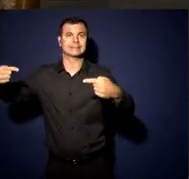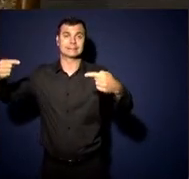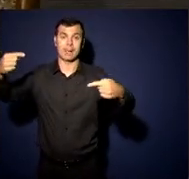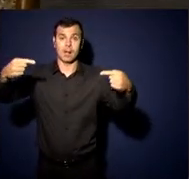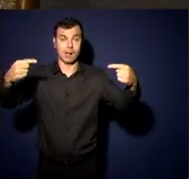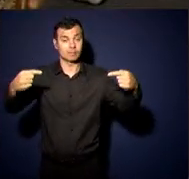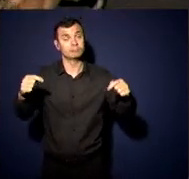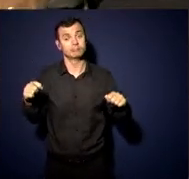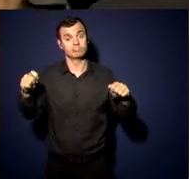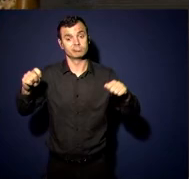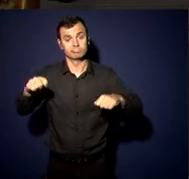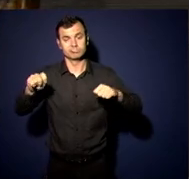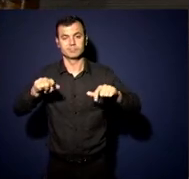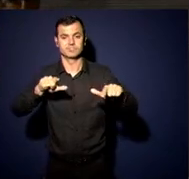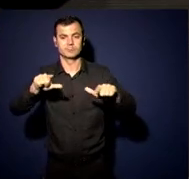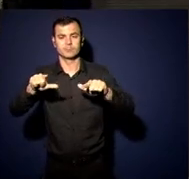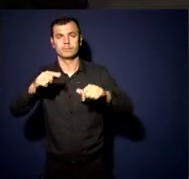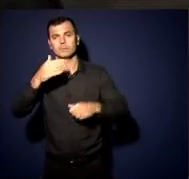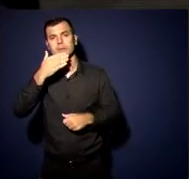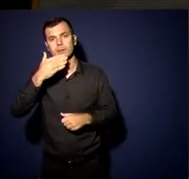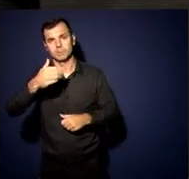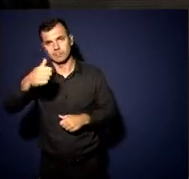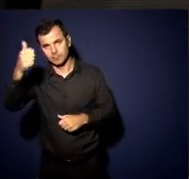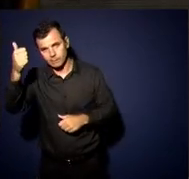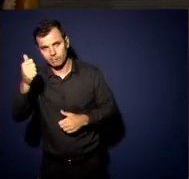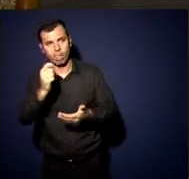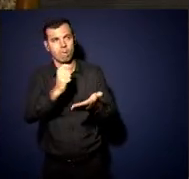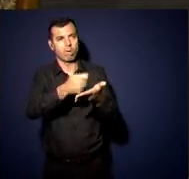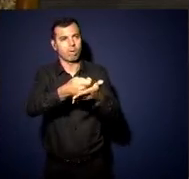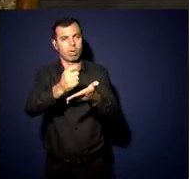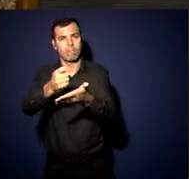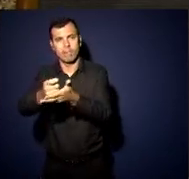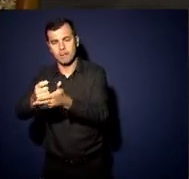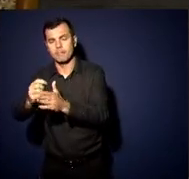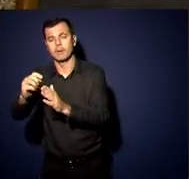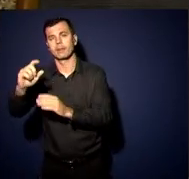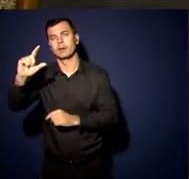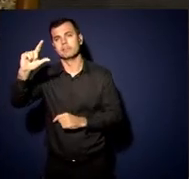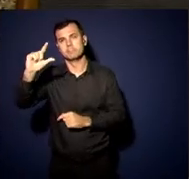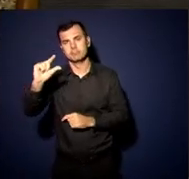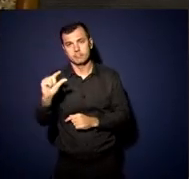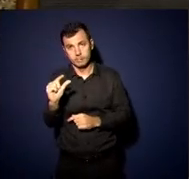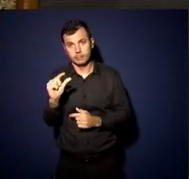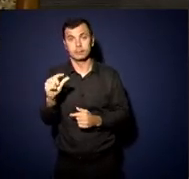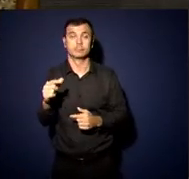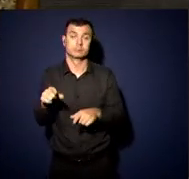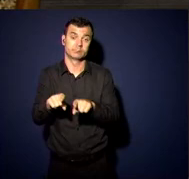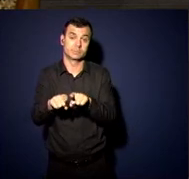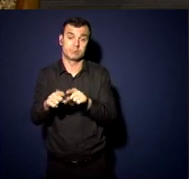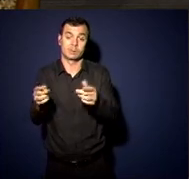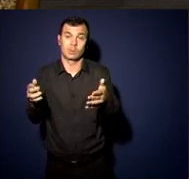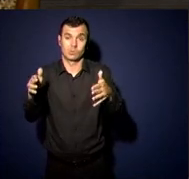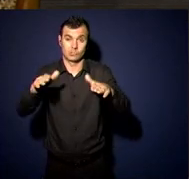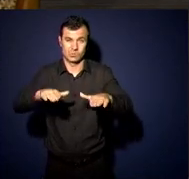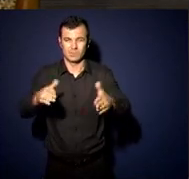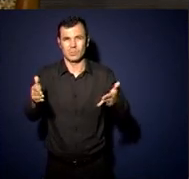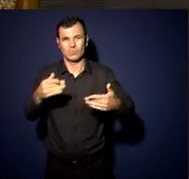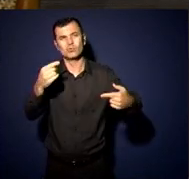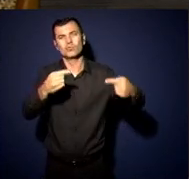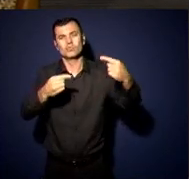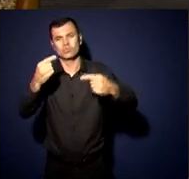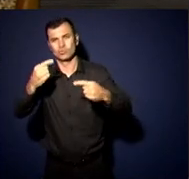melhores serviços redução de custo inclusão no momento em que se discutir muito a taxa de juros